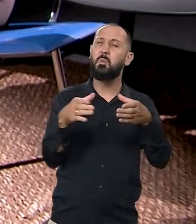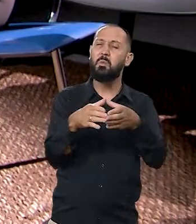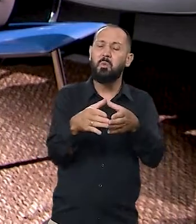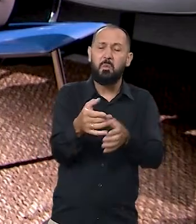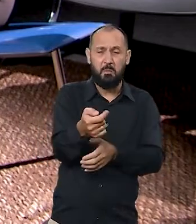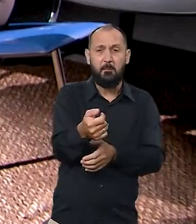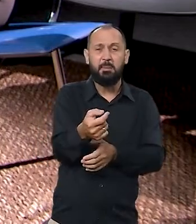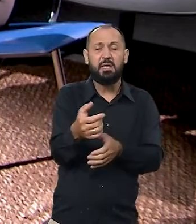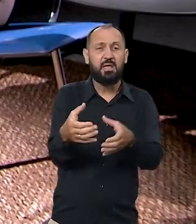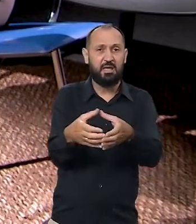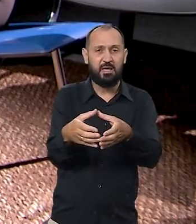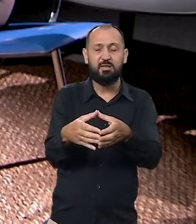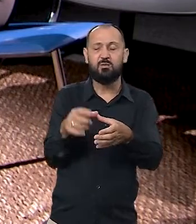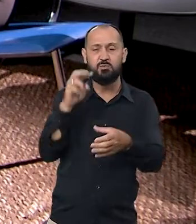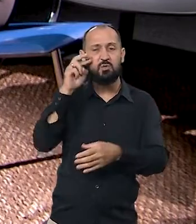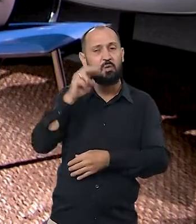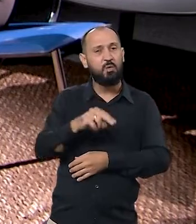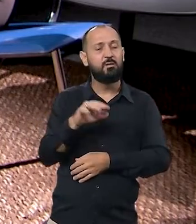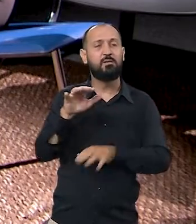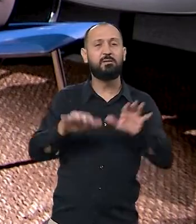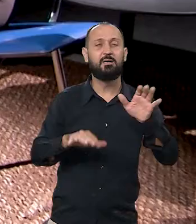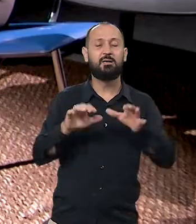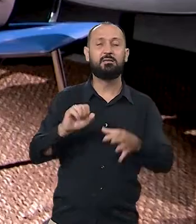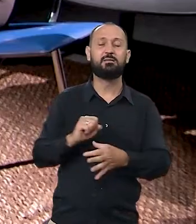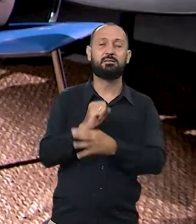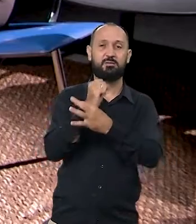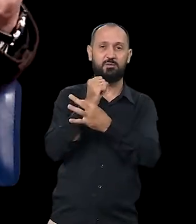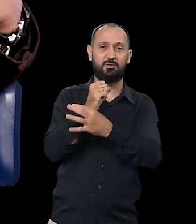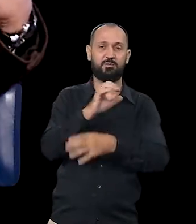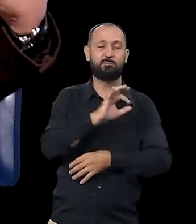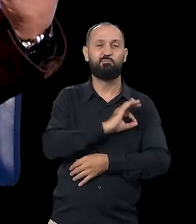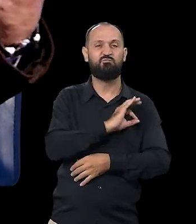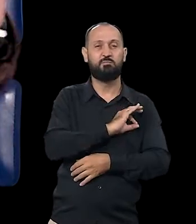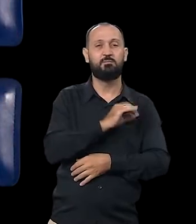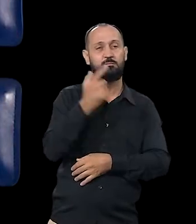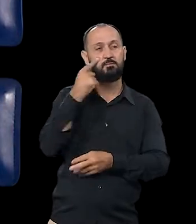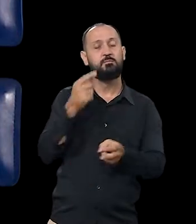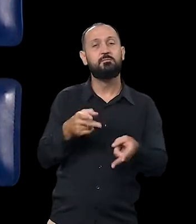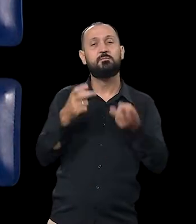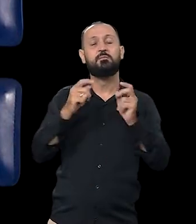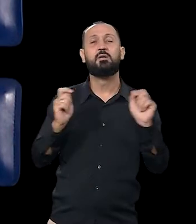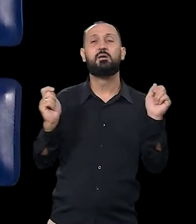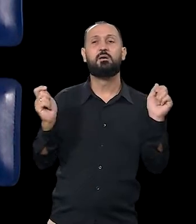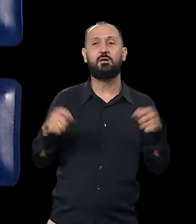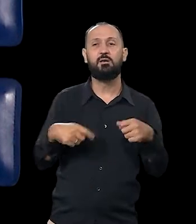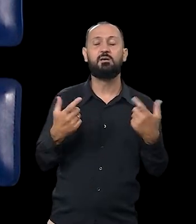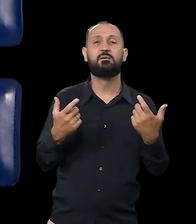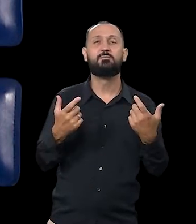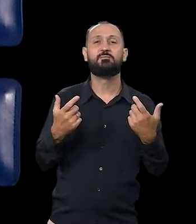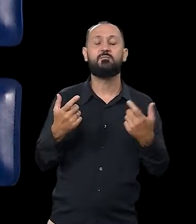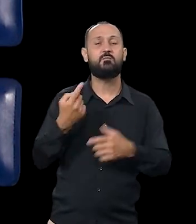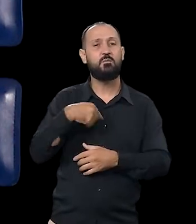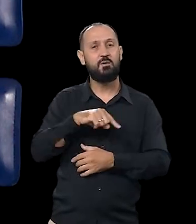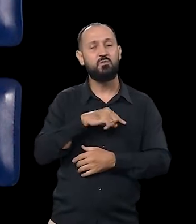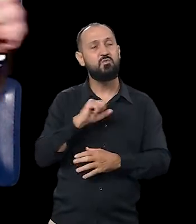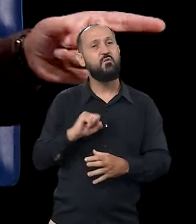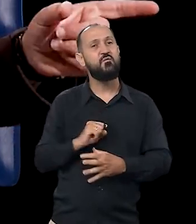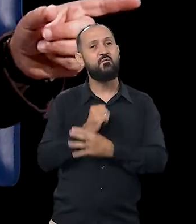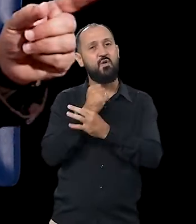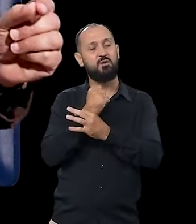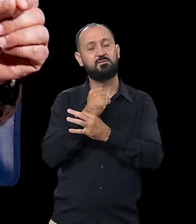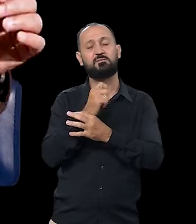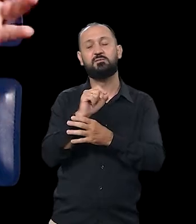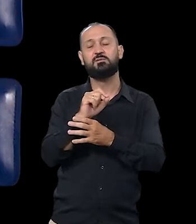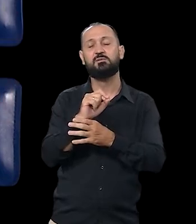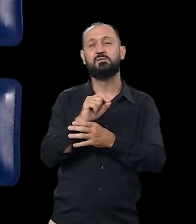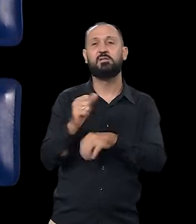Estado ele ostenta, com um grupo pequeno, quando a gente olha o tamanho da segurança pública, a gente percebe a